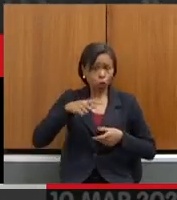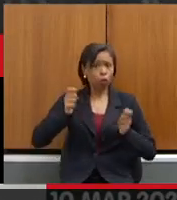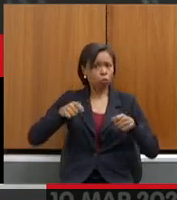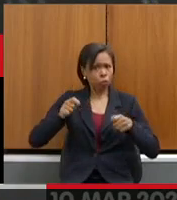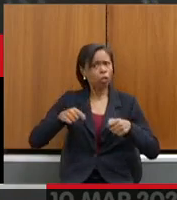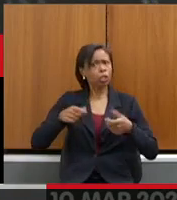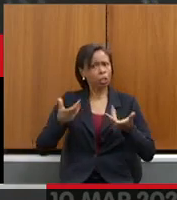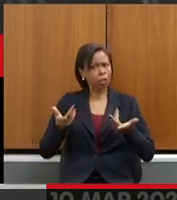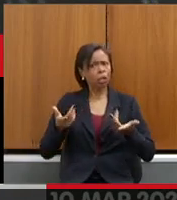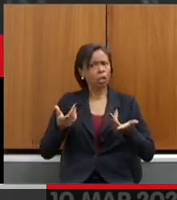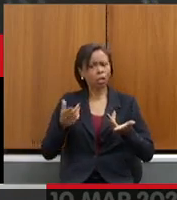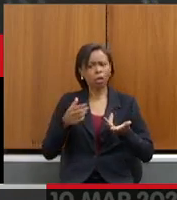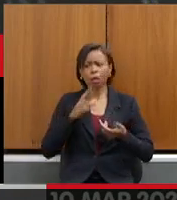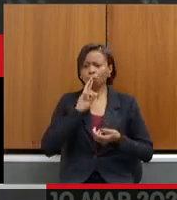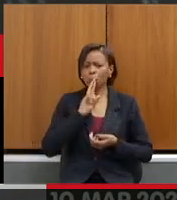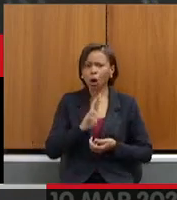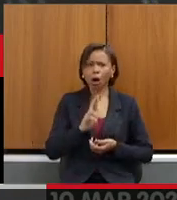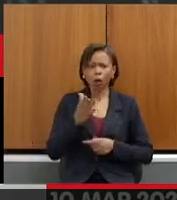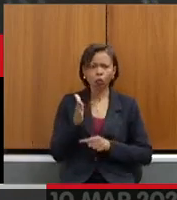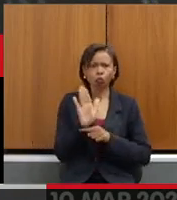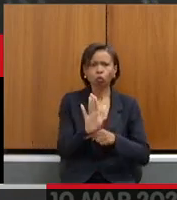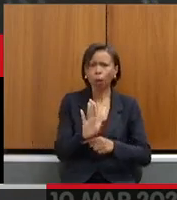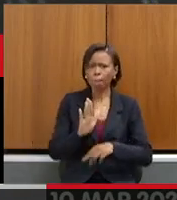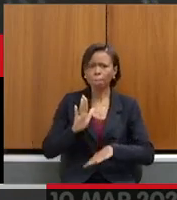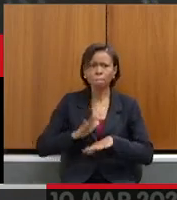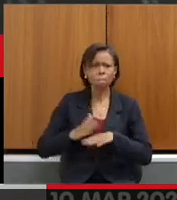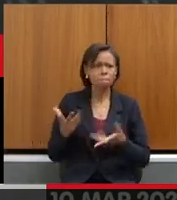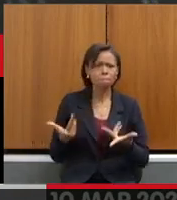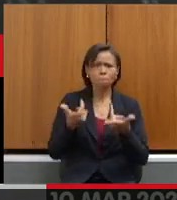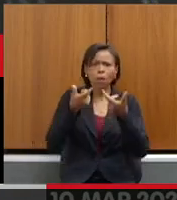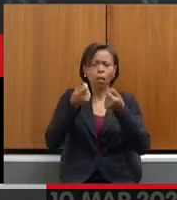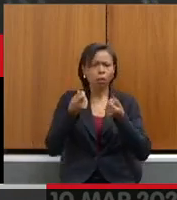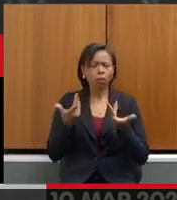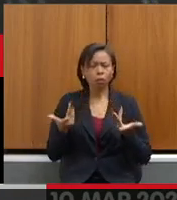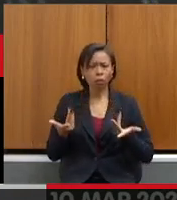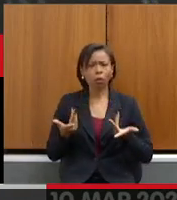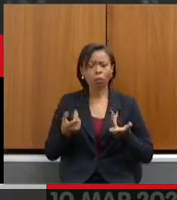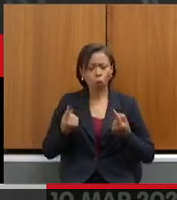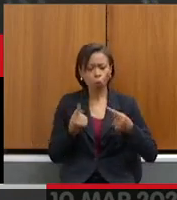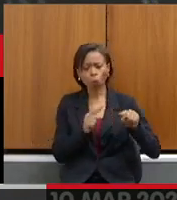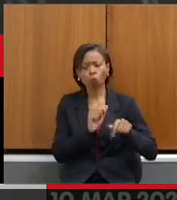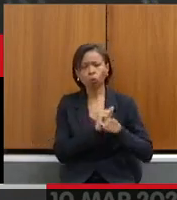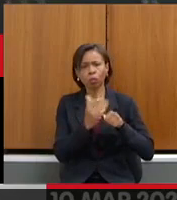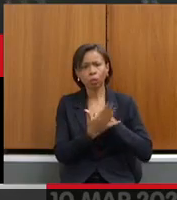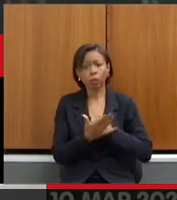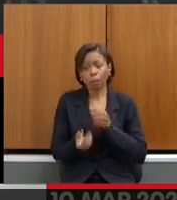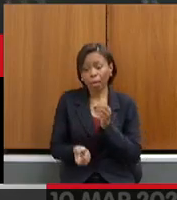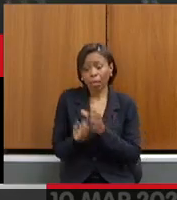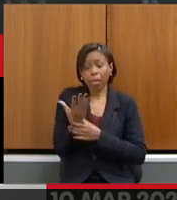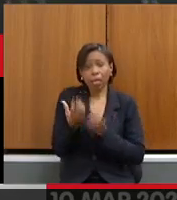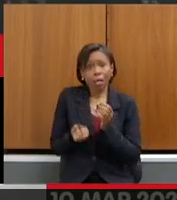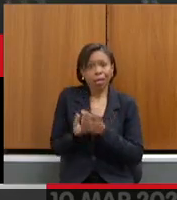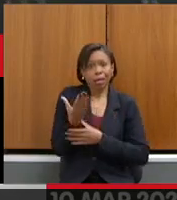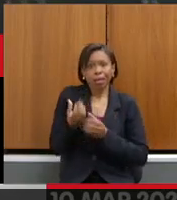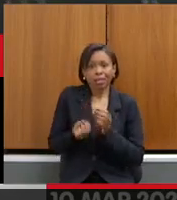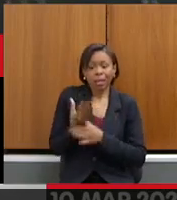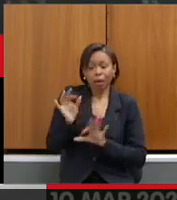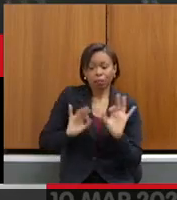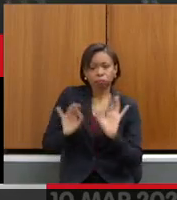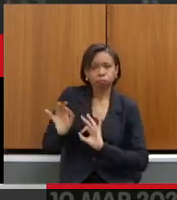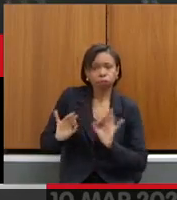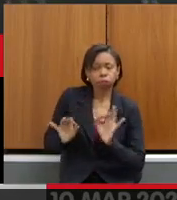estar dando respostas mais efetivas e mais concretas no combate à pandemia na produção e oferta de vacinas